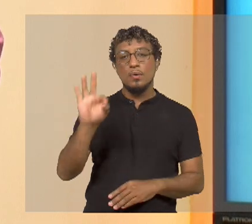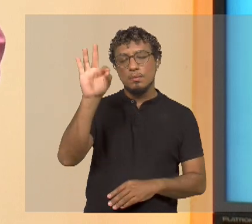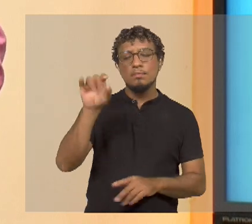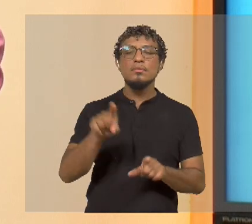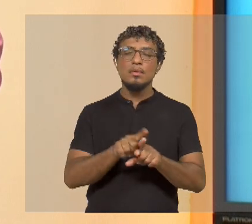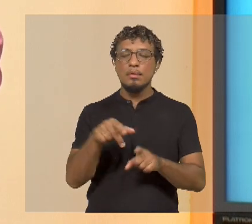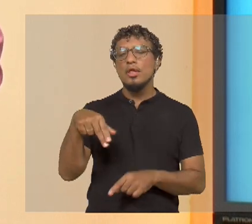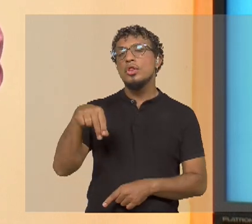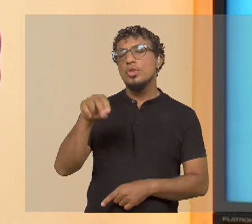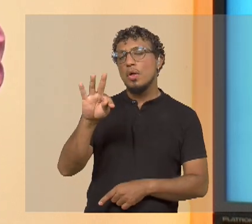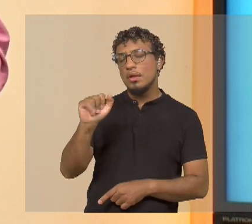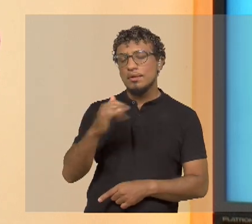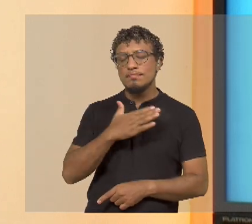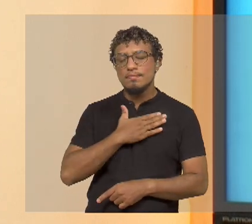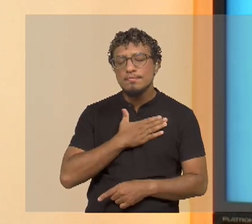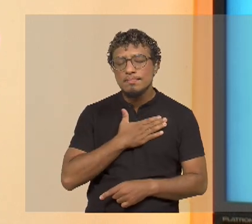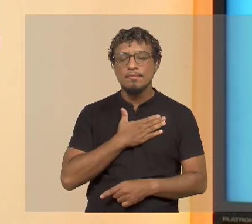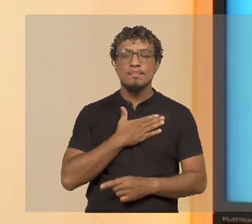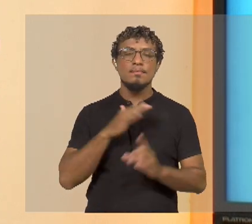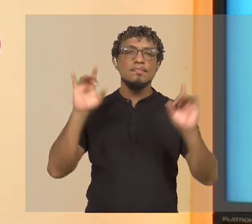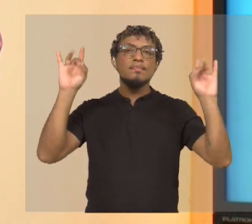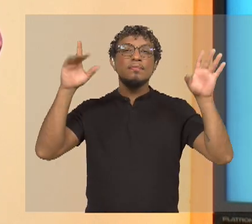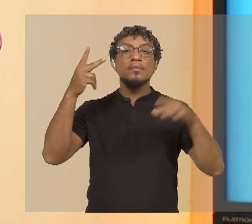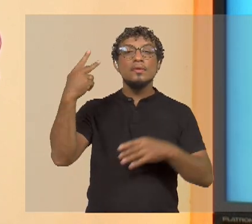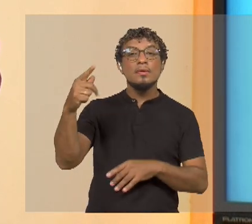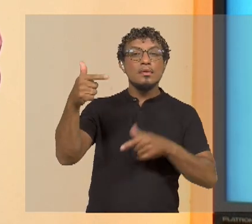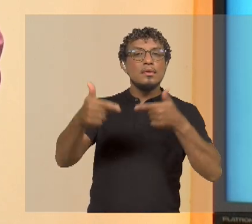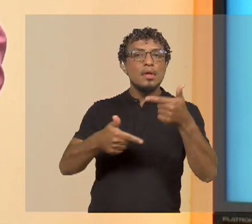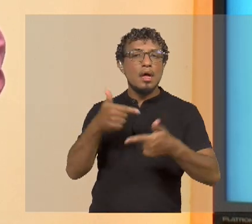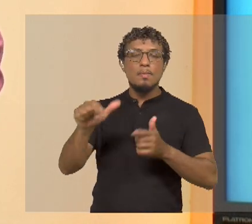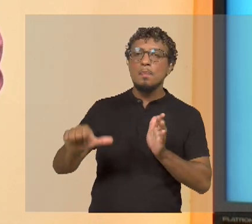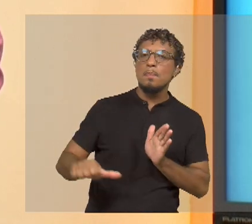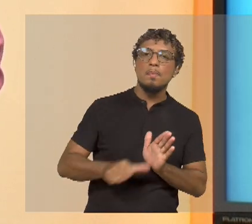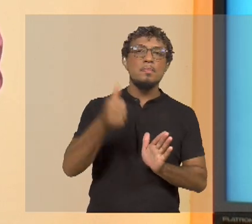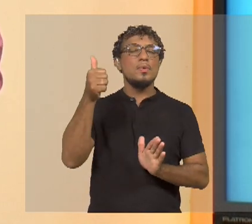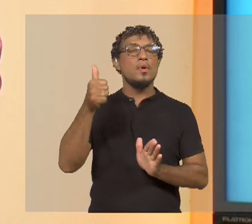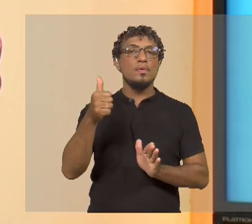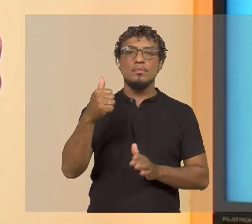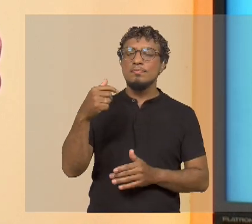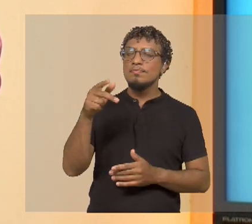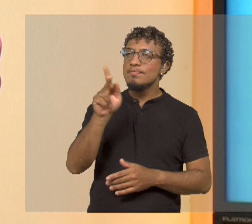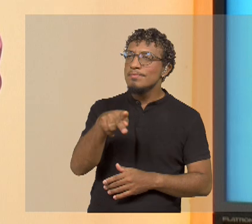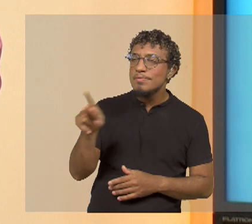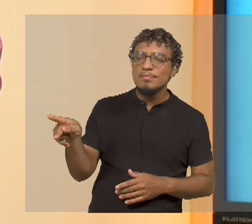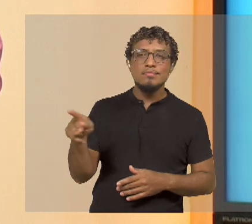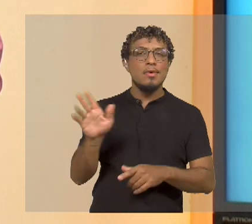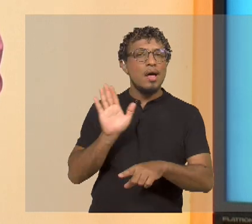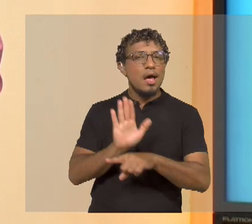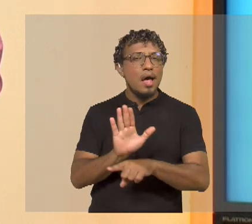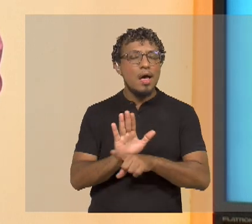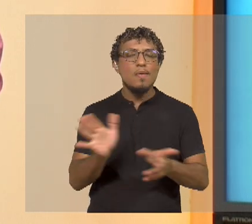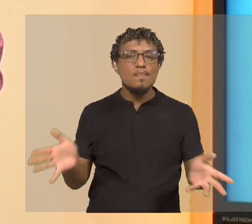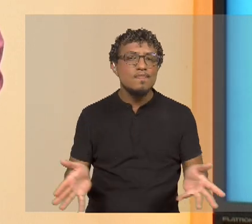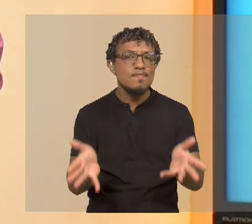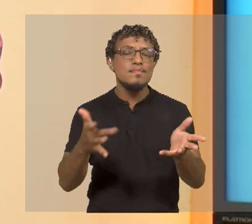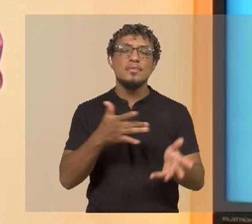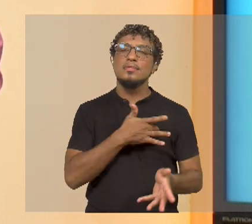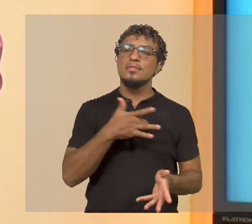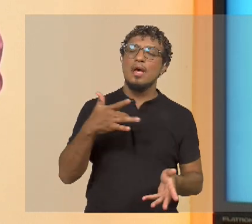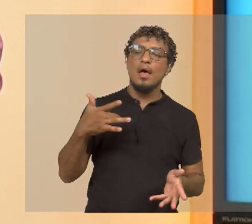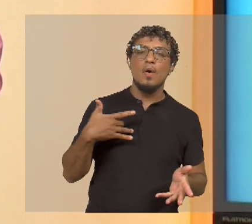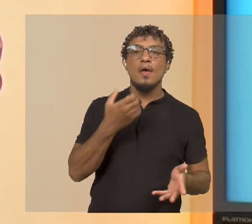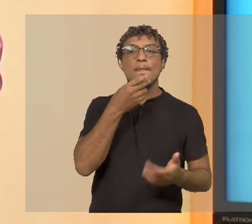pesar e destacou como o trabalho pioneiro da professora Terezinha Rego contribuiu para a promoção da saúde